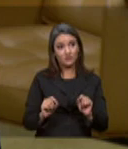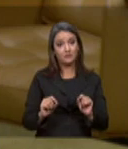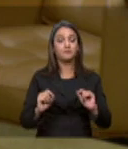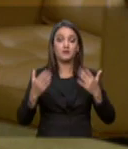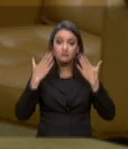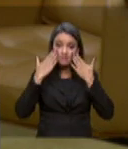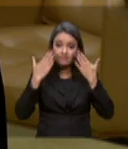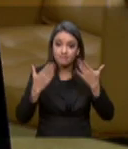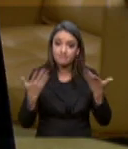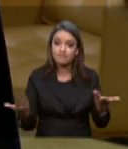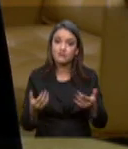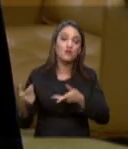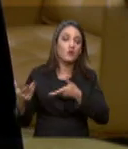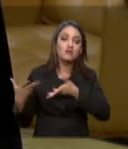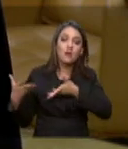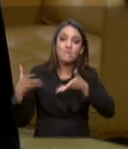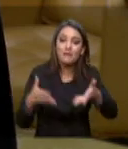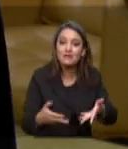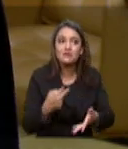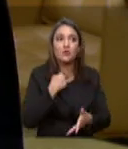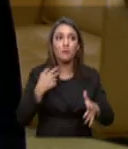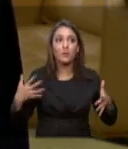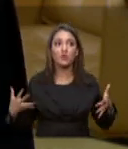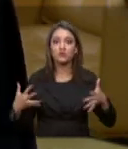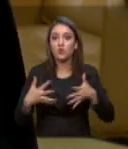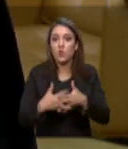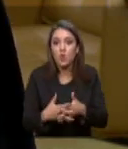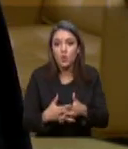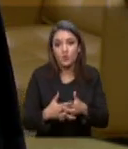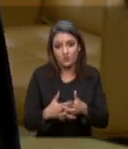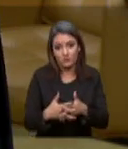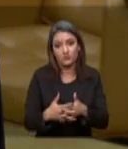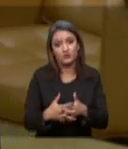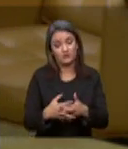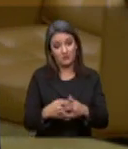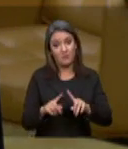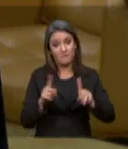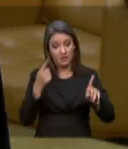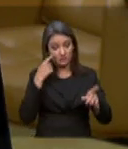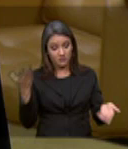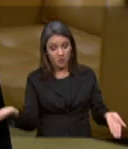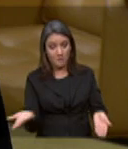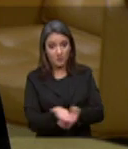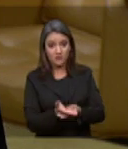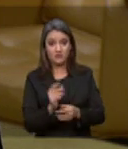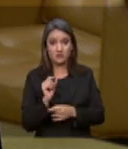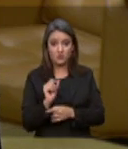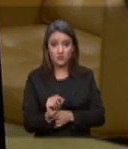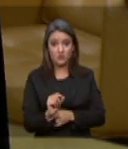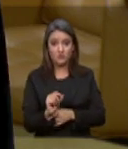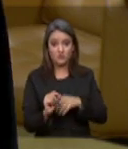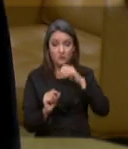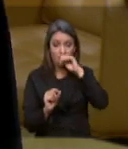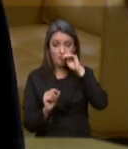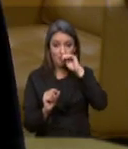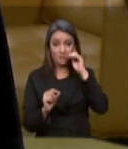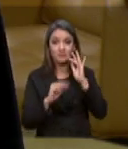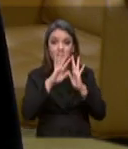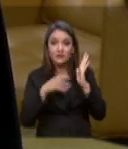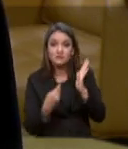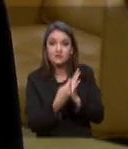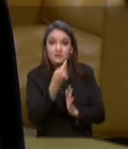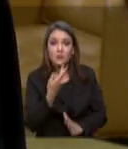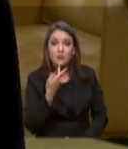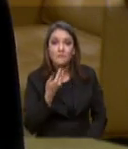preservação, essa participação não pode ser confundida. O que se vê aqui nesses autos é que, ao fim e ao cabo, os peticionários